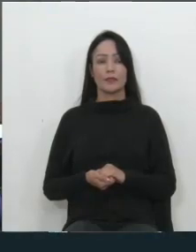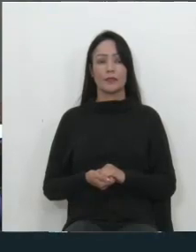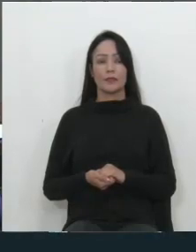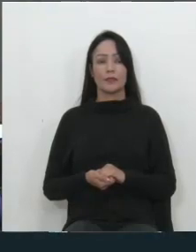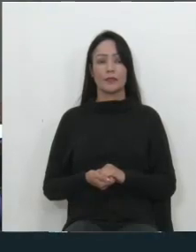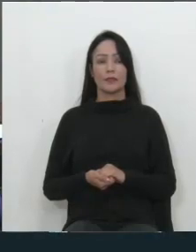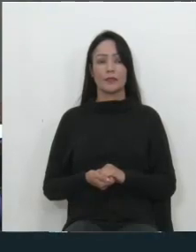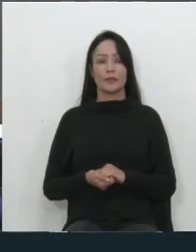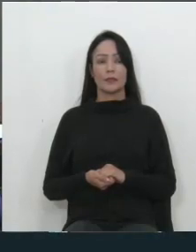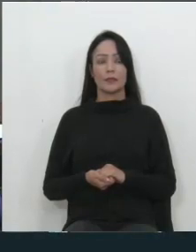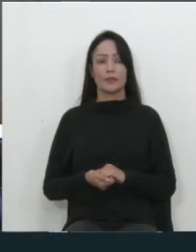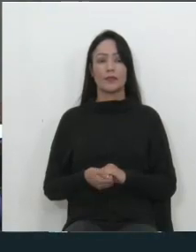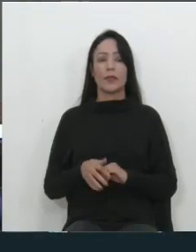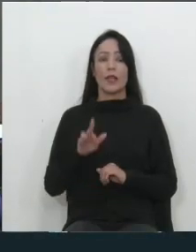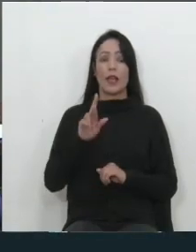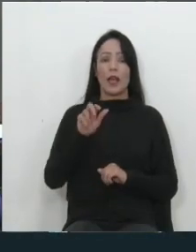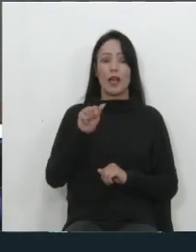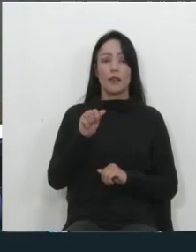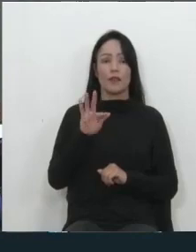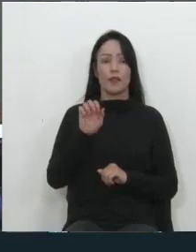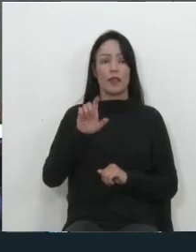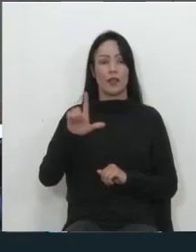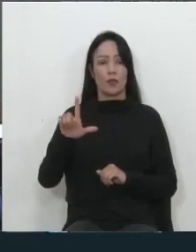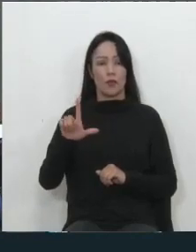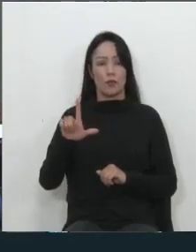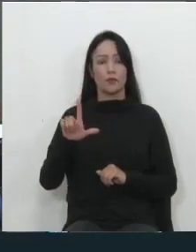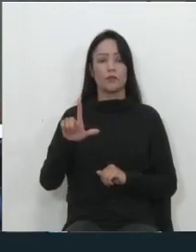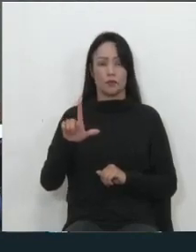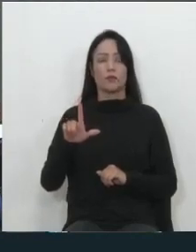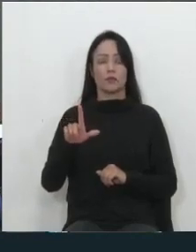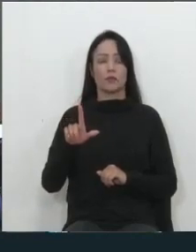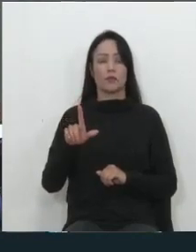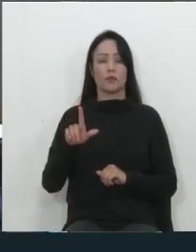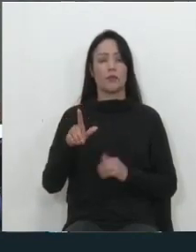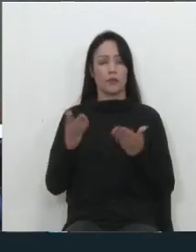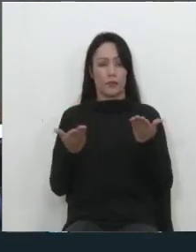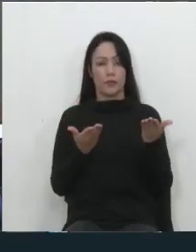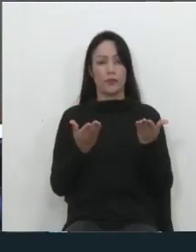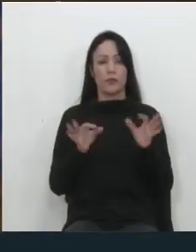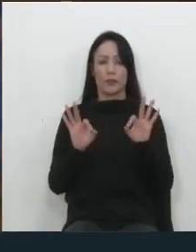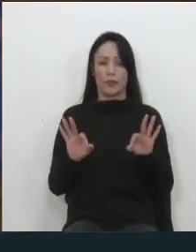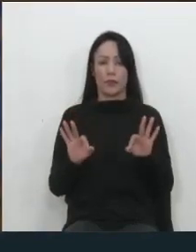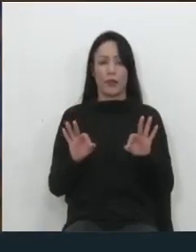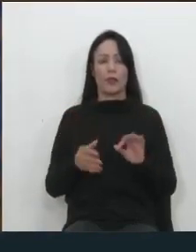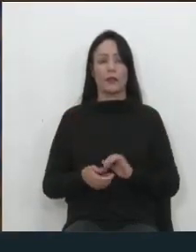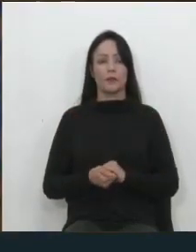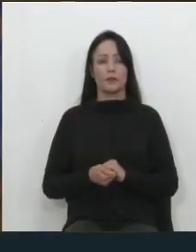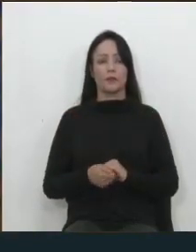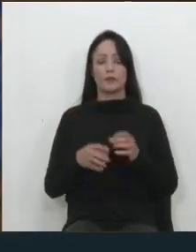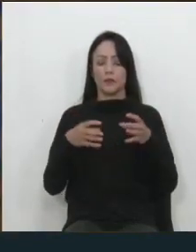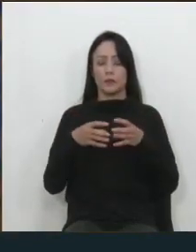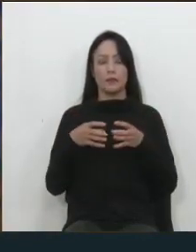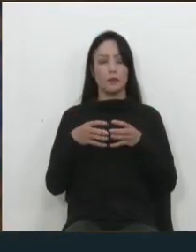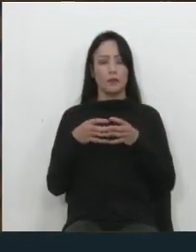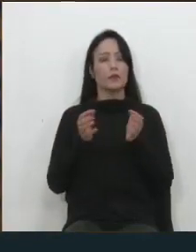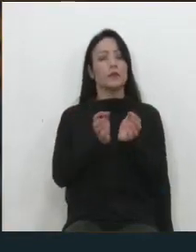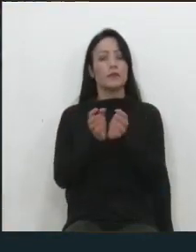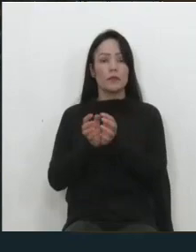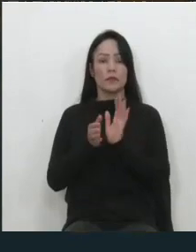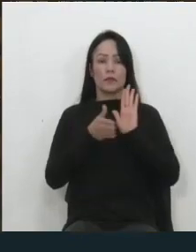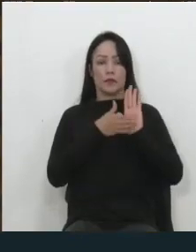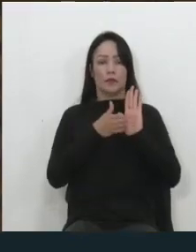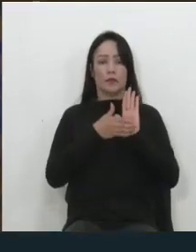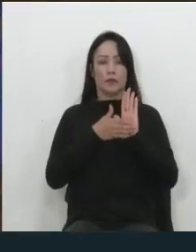É o vereador Rafael, presidente. Registrado, então. Vereador Rafael Acosta, nas comissões propostas nessa casa